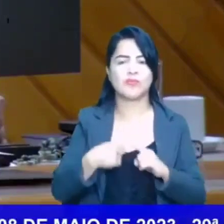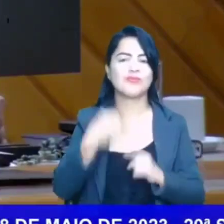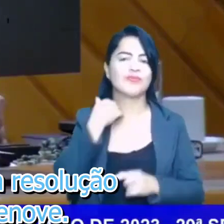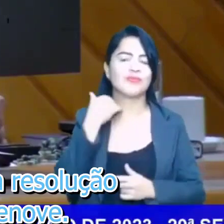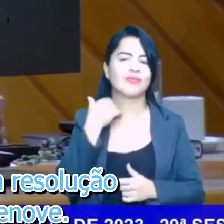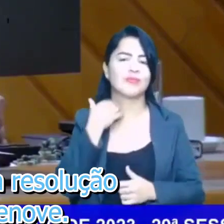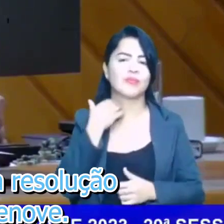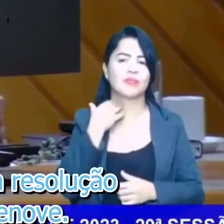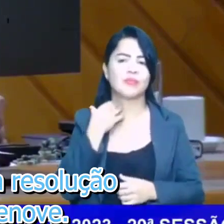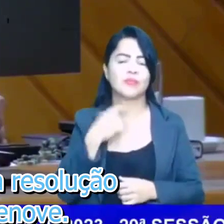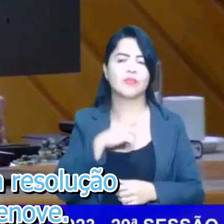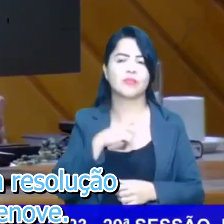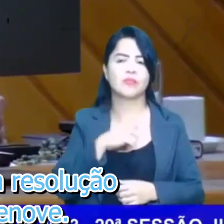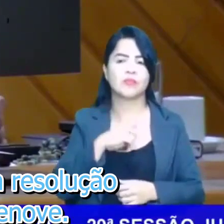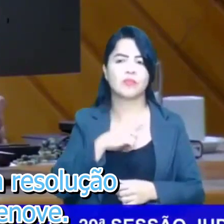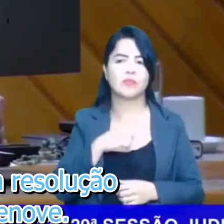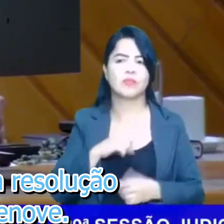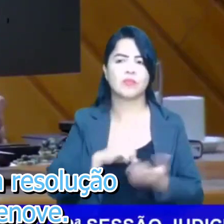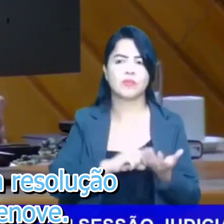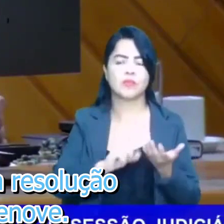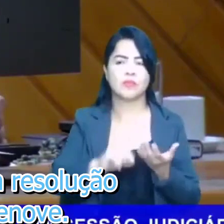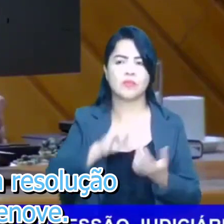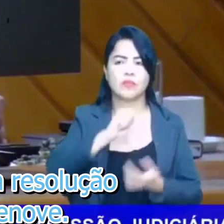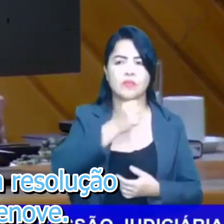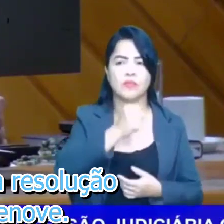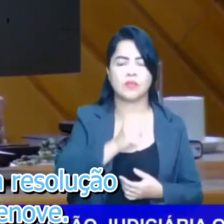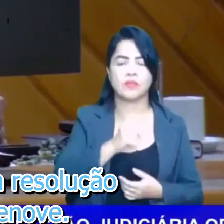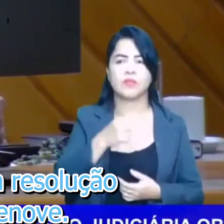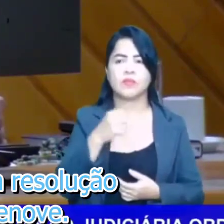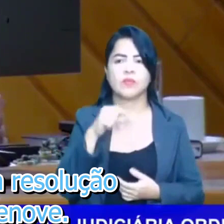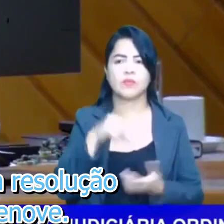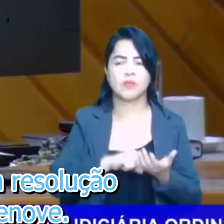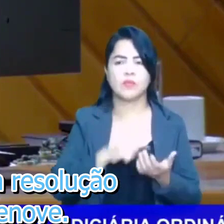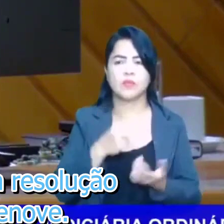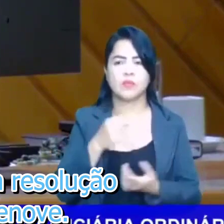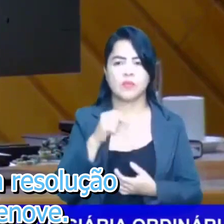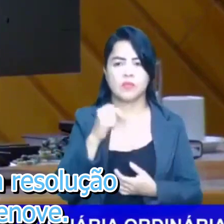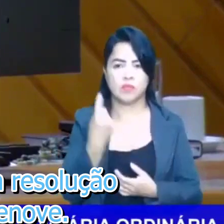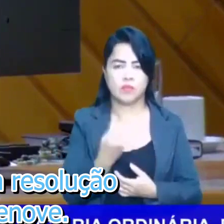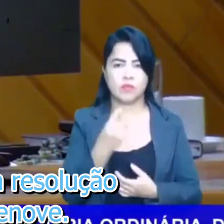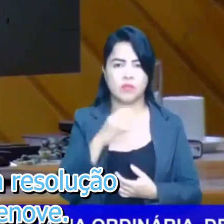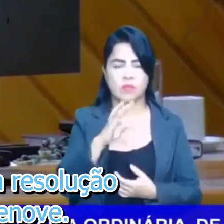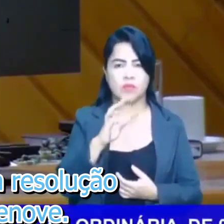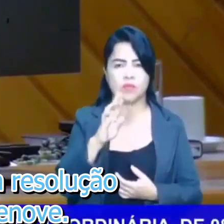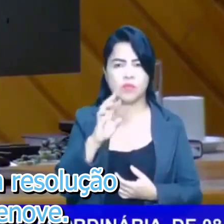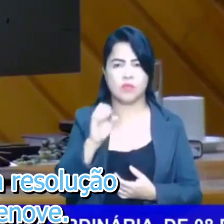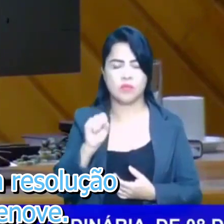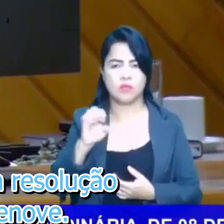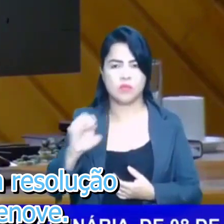bancária, contrariando o disposto no artigo 8º, parágrafo 1º, inciso 1 da Resolução TSE